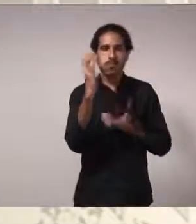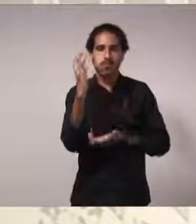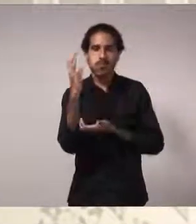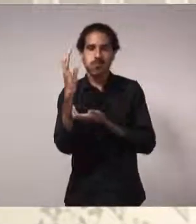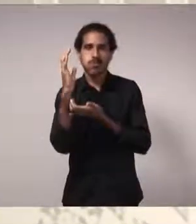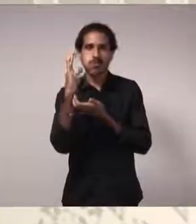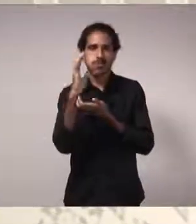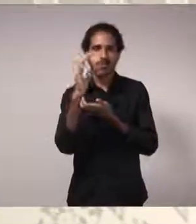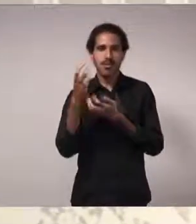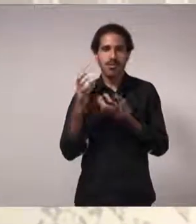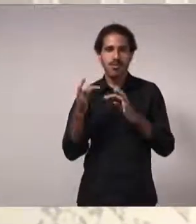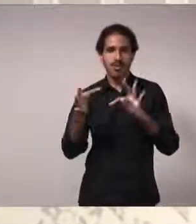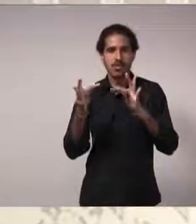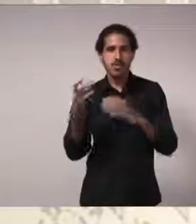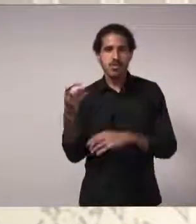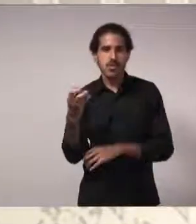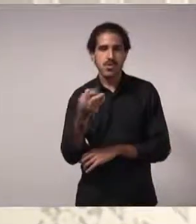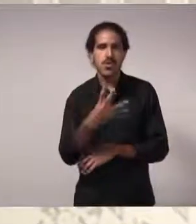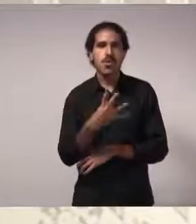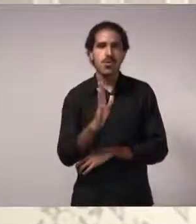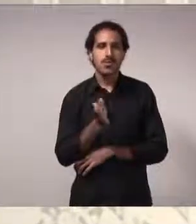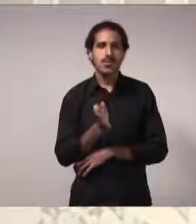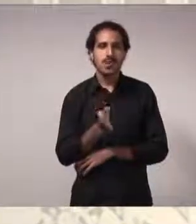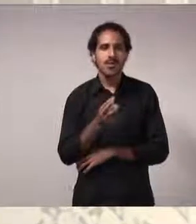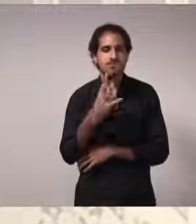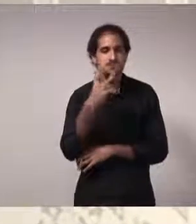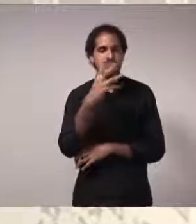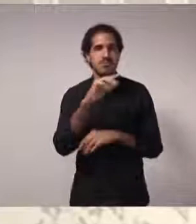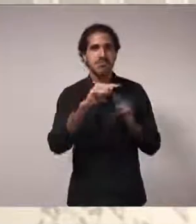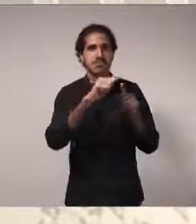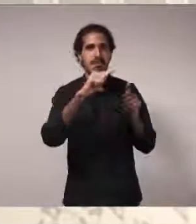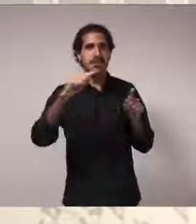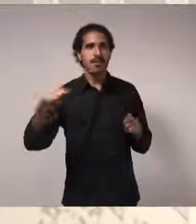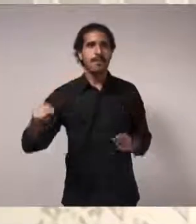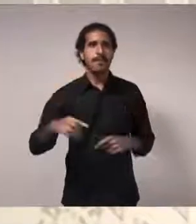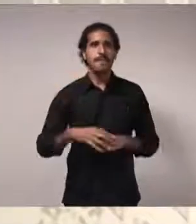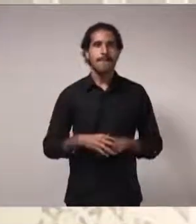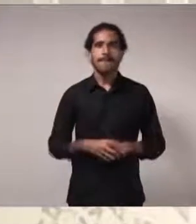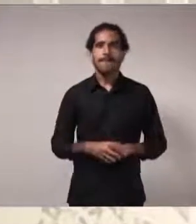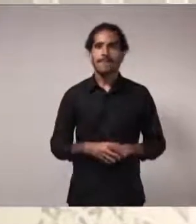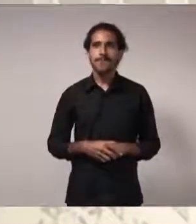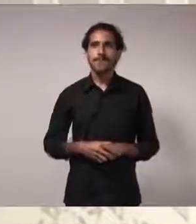o negócio foi mais eficiente, ficou mais eficiente. É.